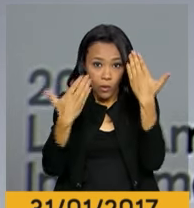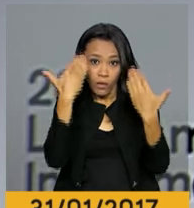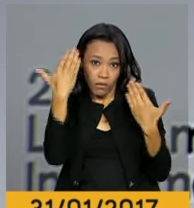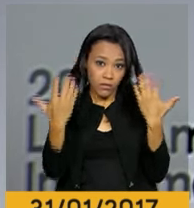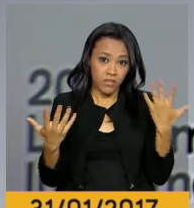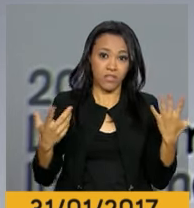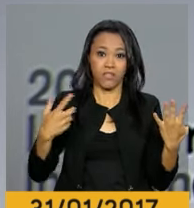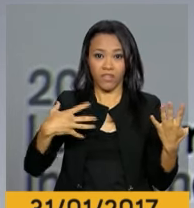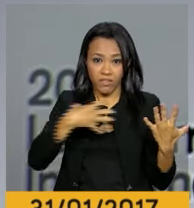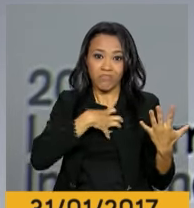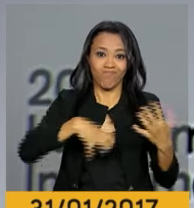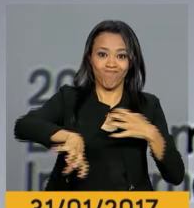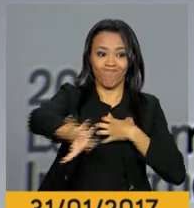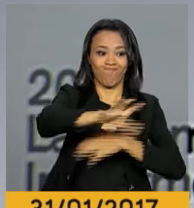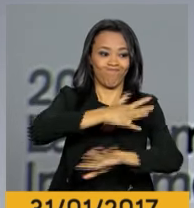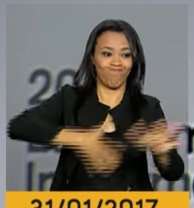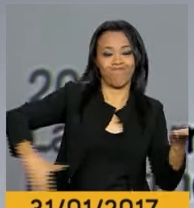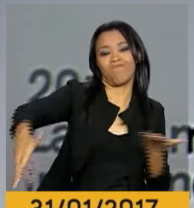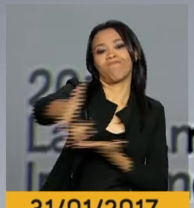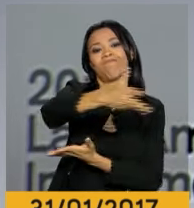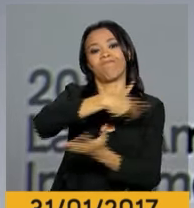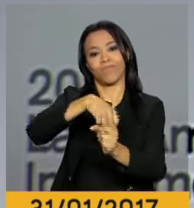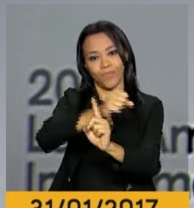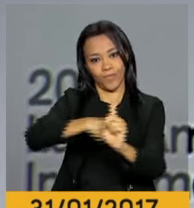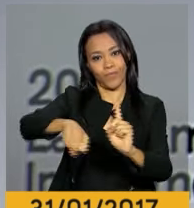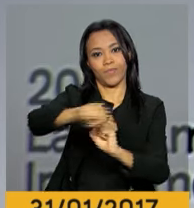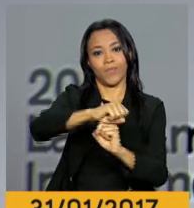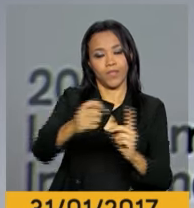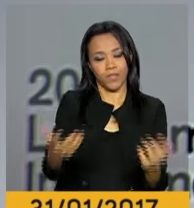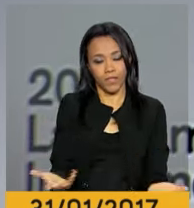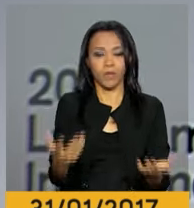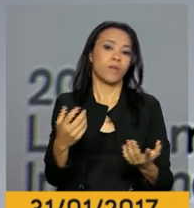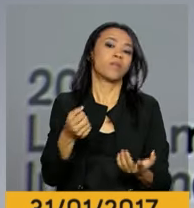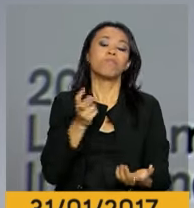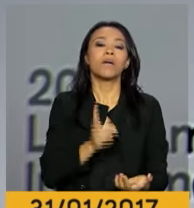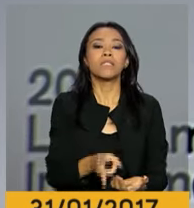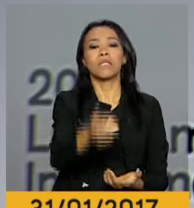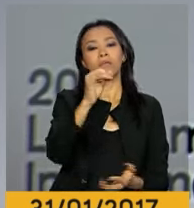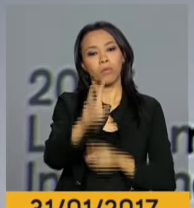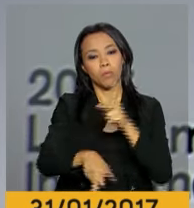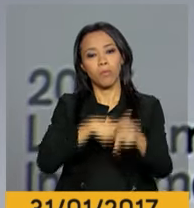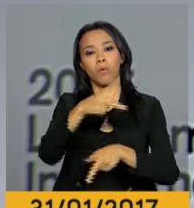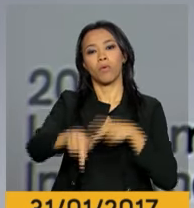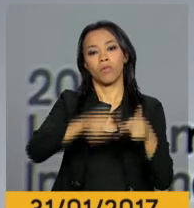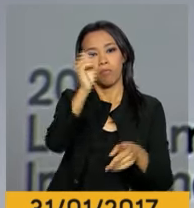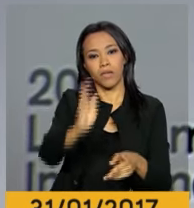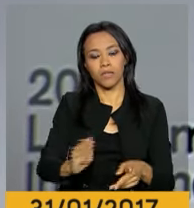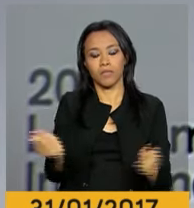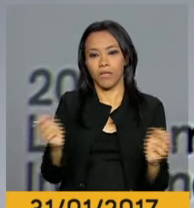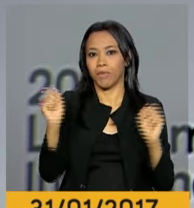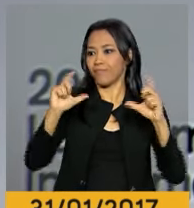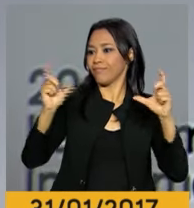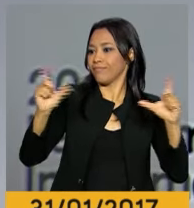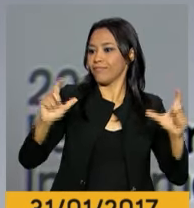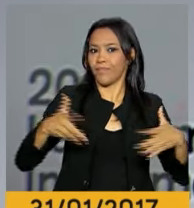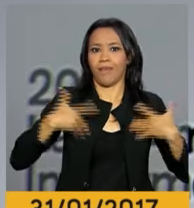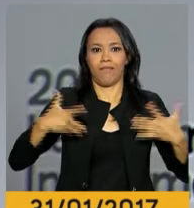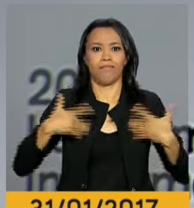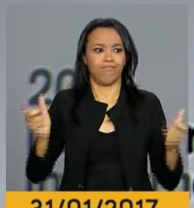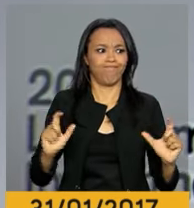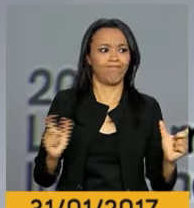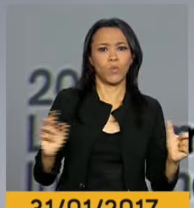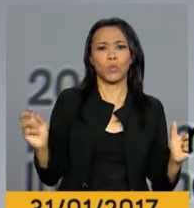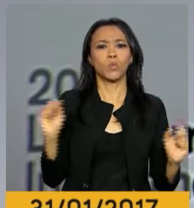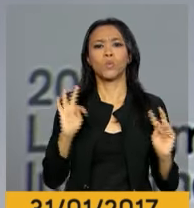natural Diferentemente até o brasileiro é sempre muito entusiasmado e muito animado com